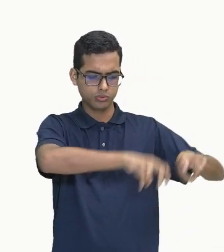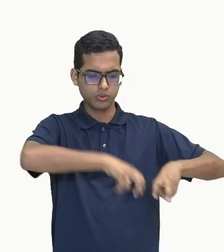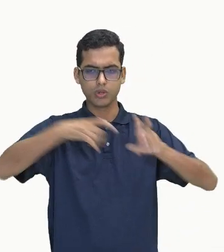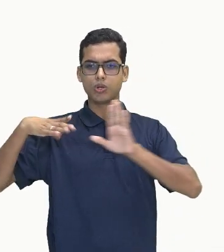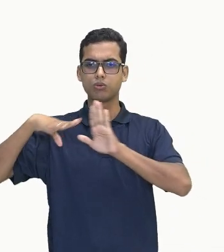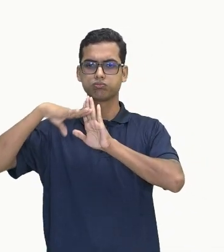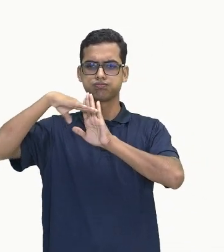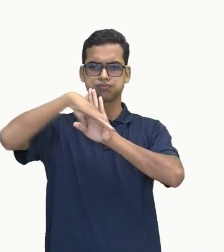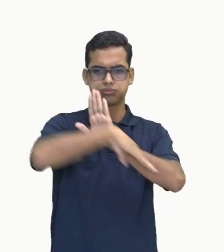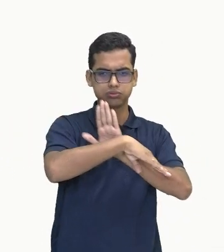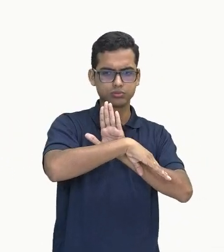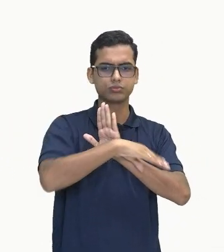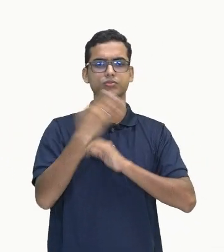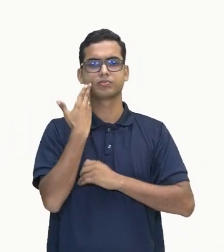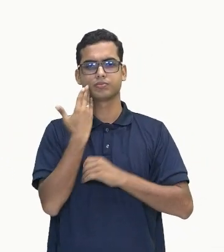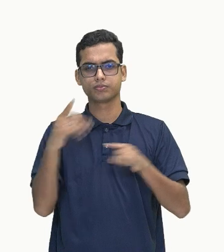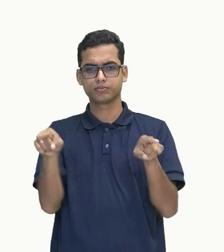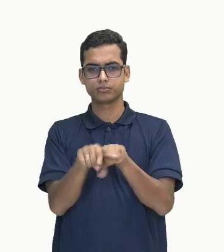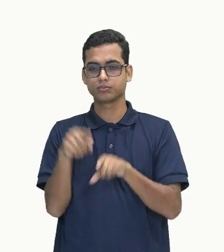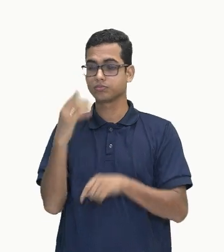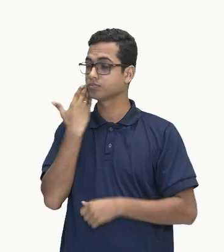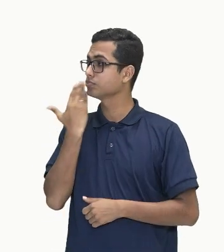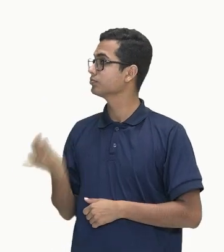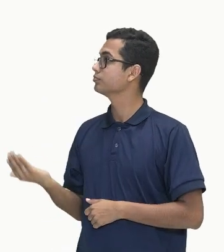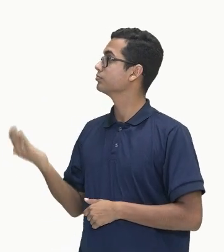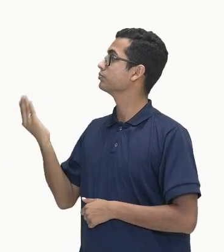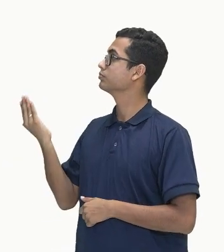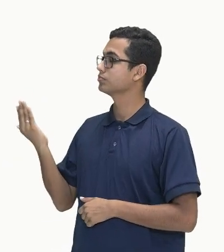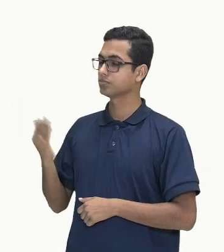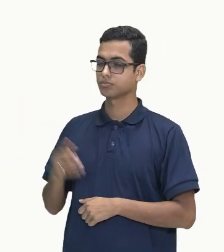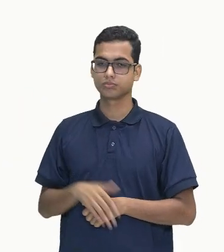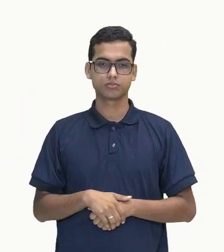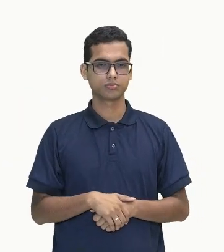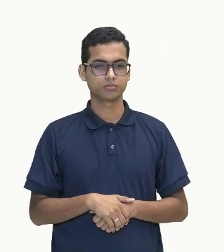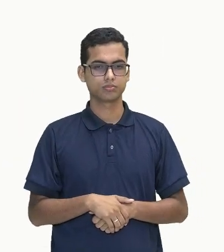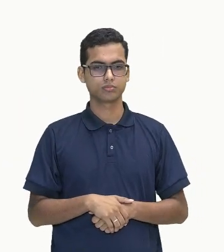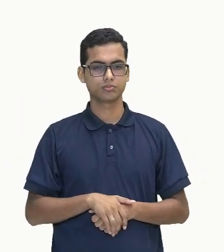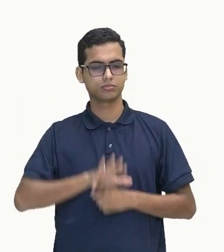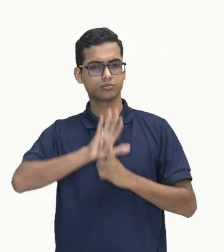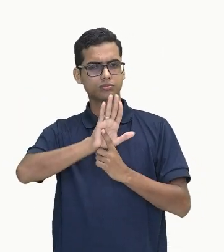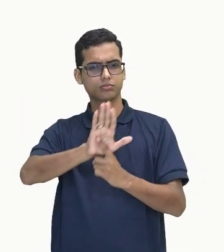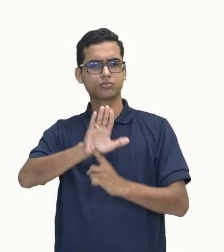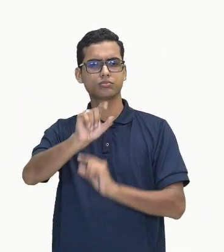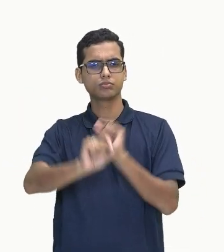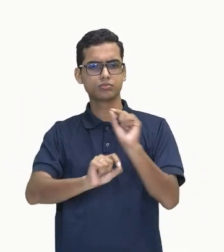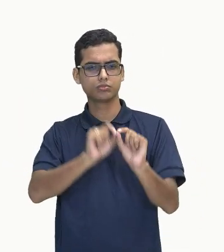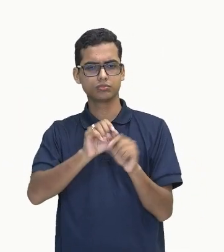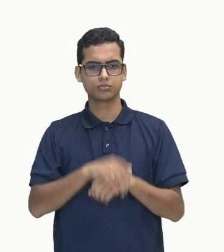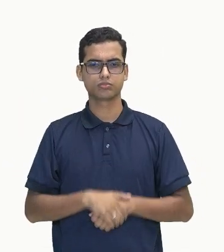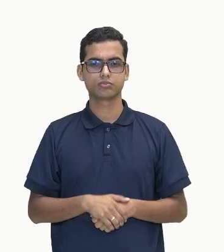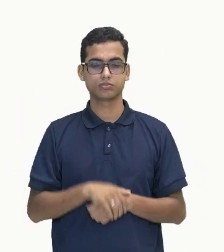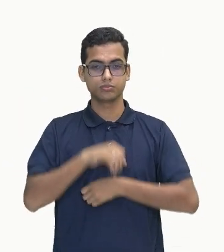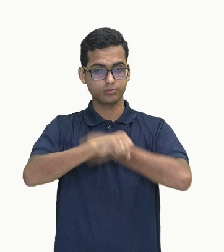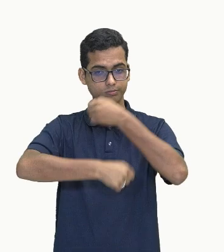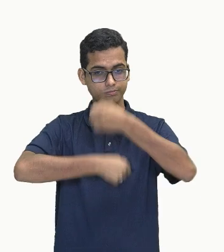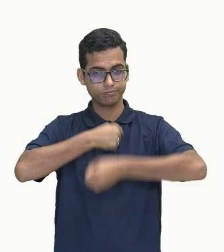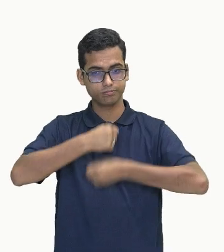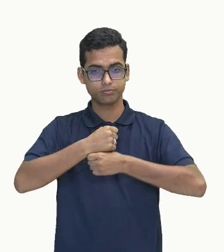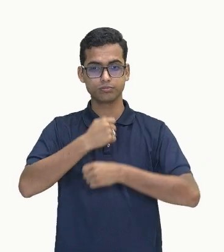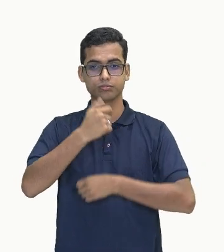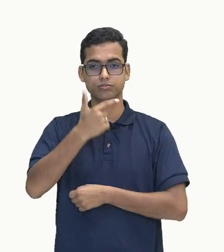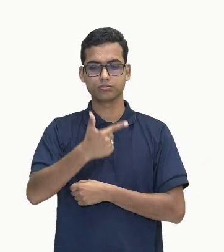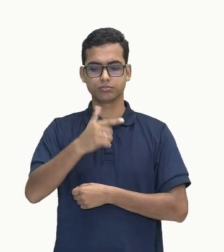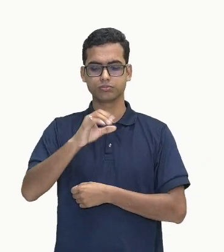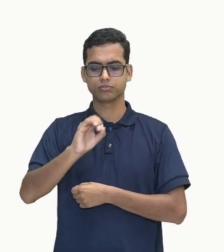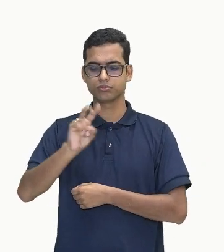projeção aqui, conforme a ONU fez, que a gente tem aqui uma projeção para o ano de